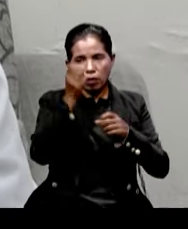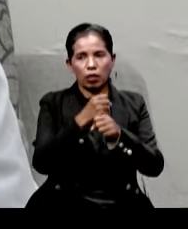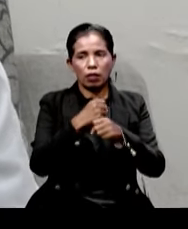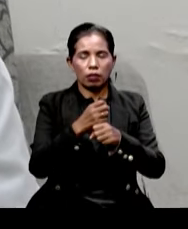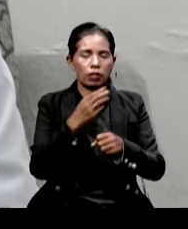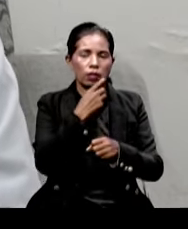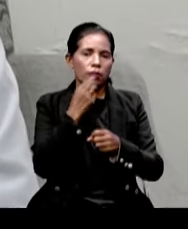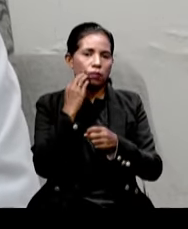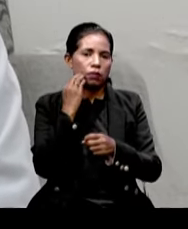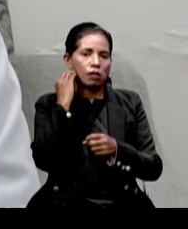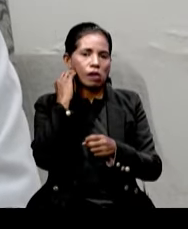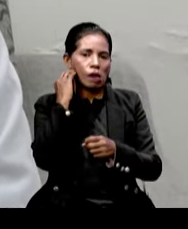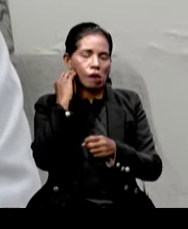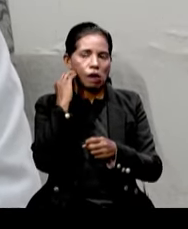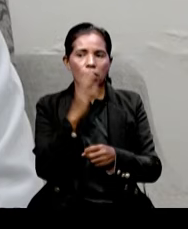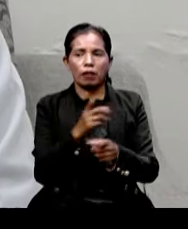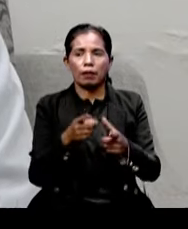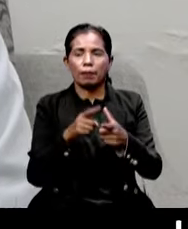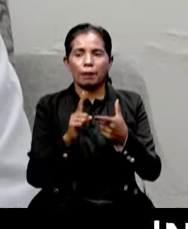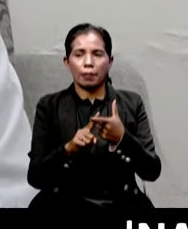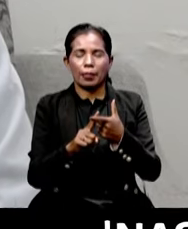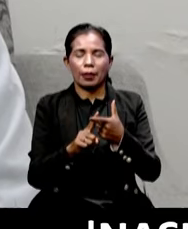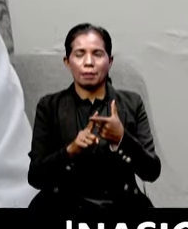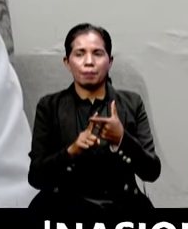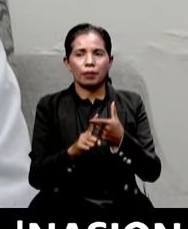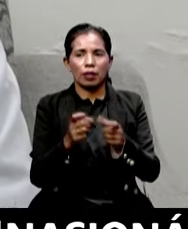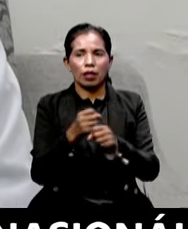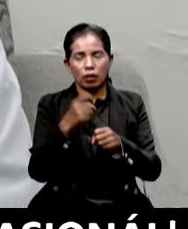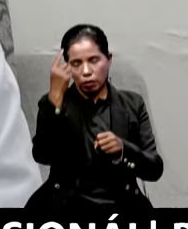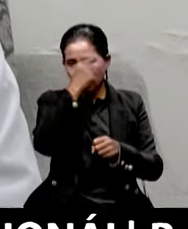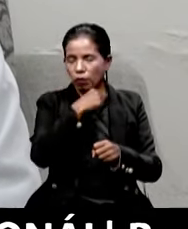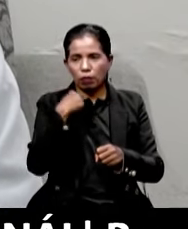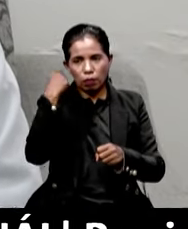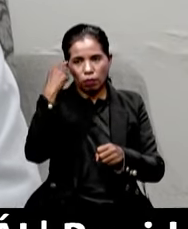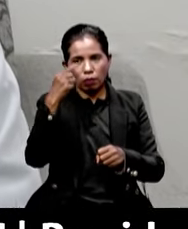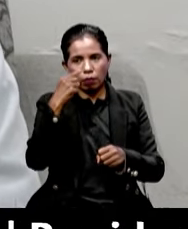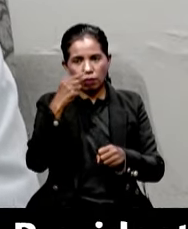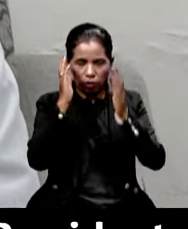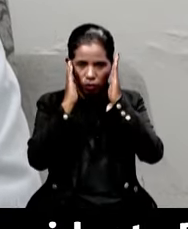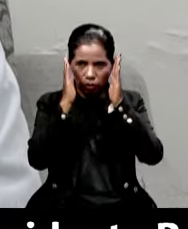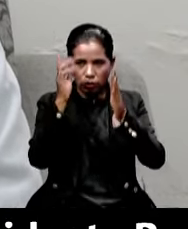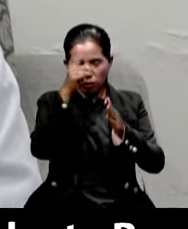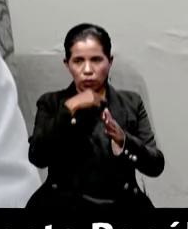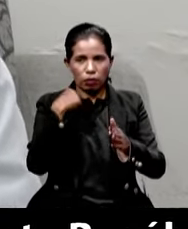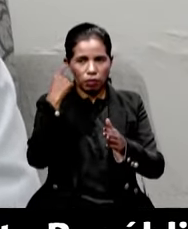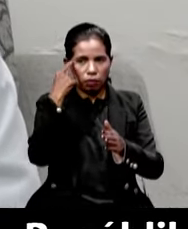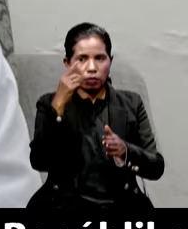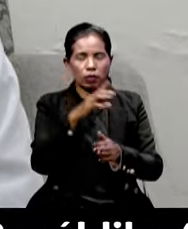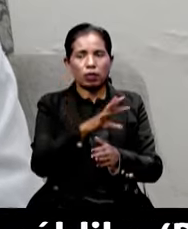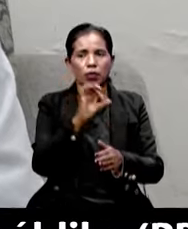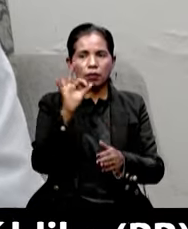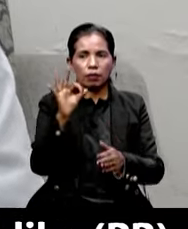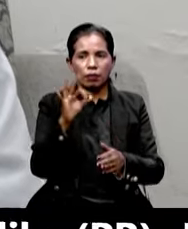ibung kleo depois a arm ne me face abnian a fast ne face ne ida efinema